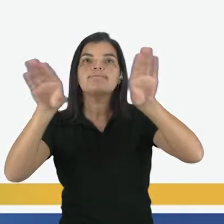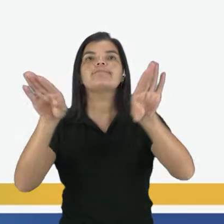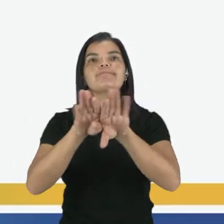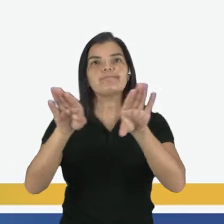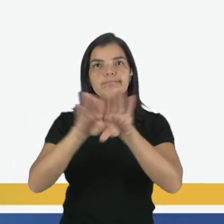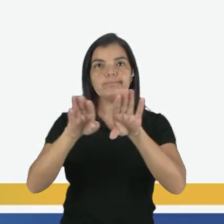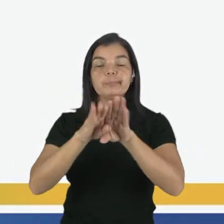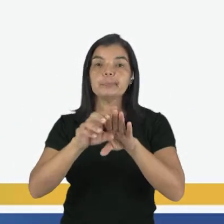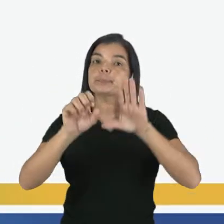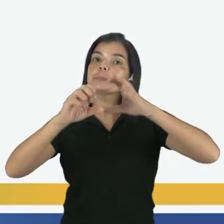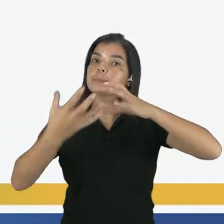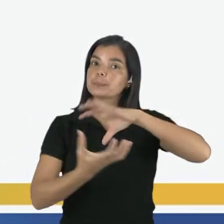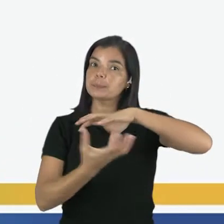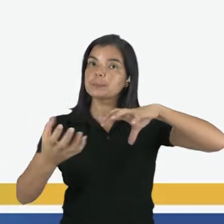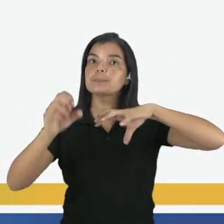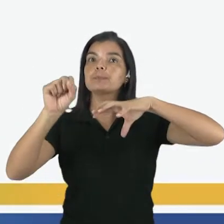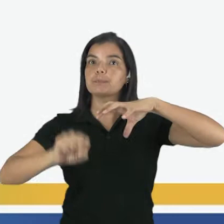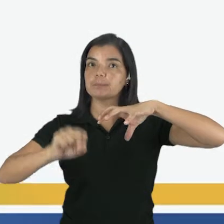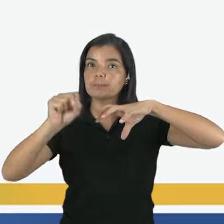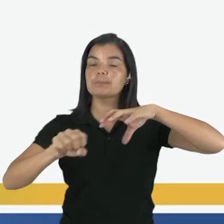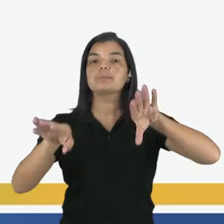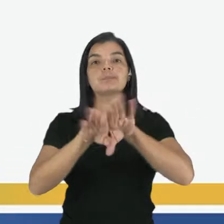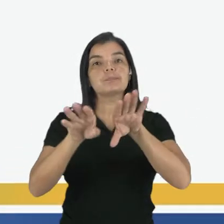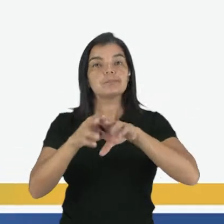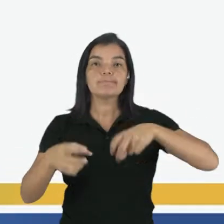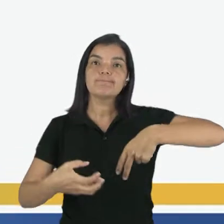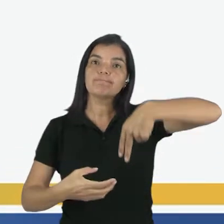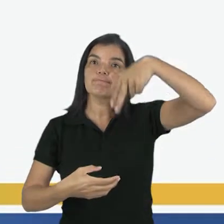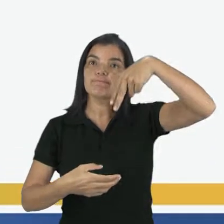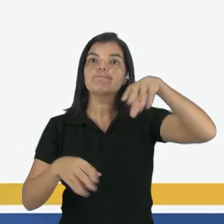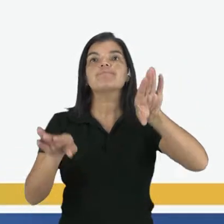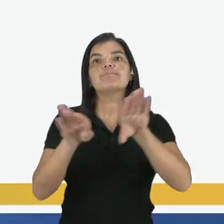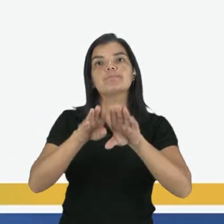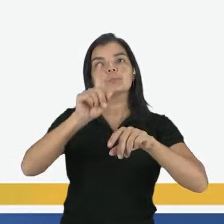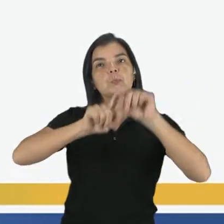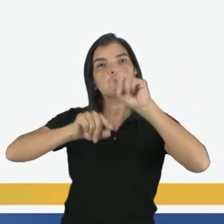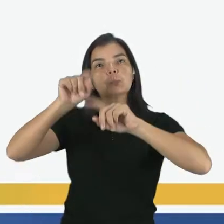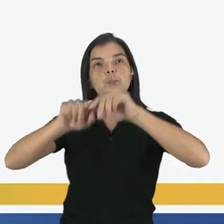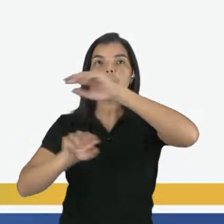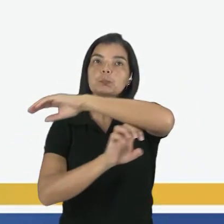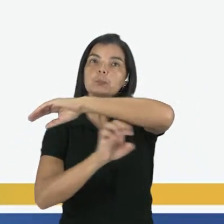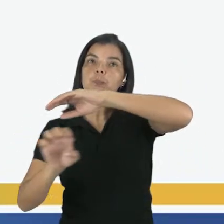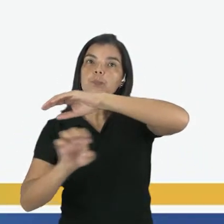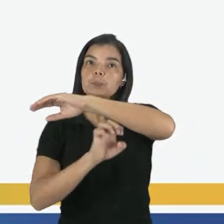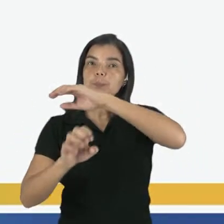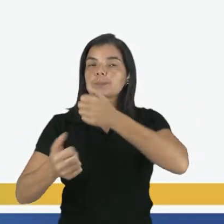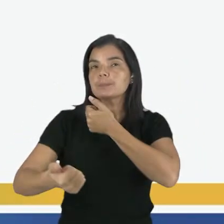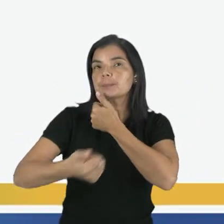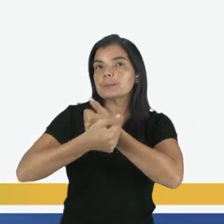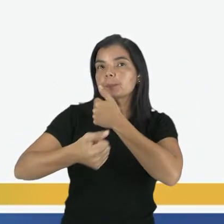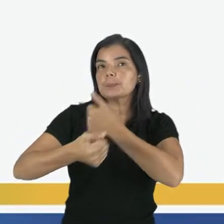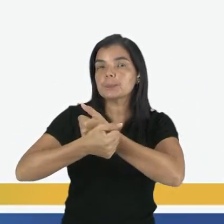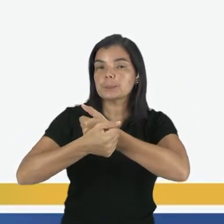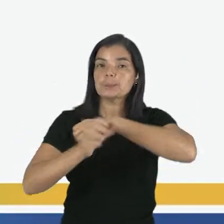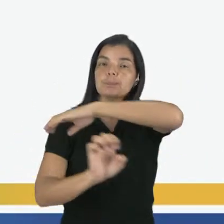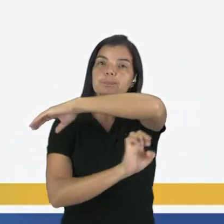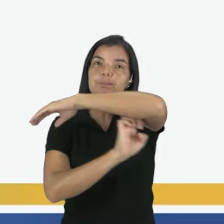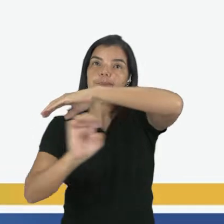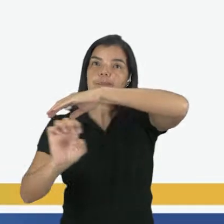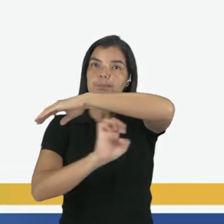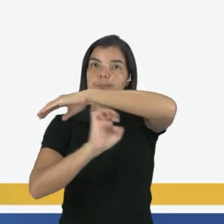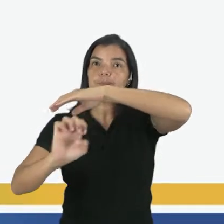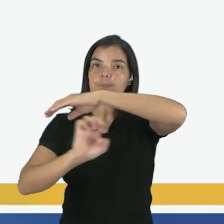austrais, que são as do sul, e boreais, que são as do norte, há as constelações equatoriais,